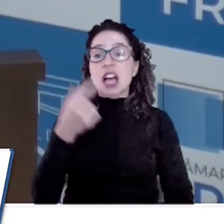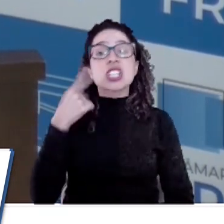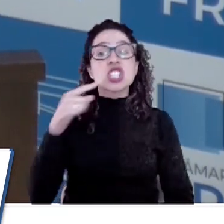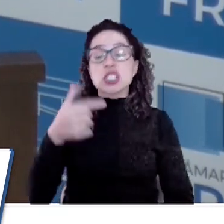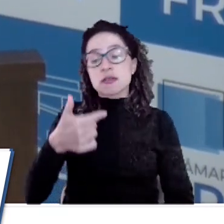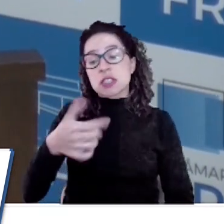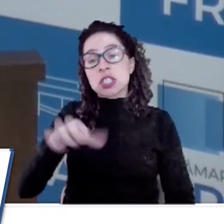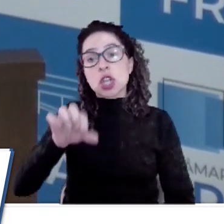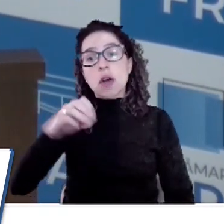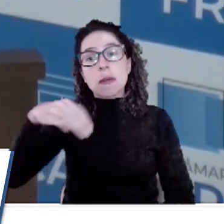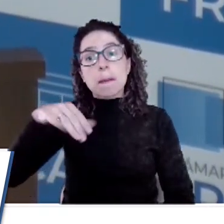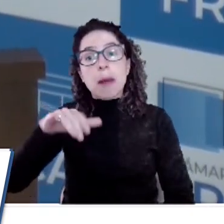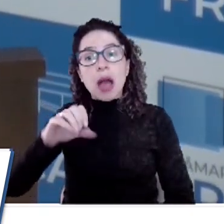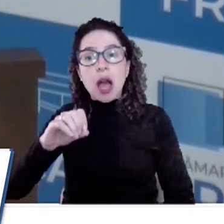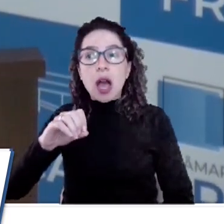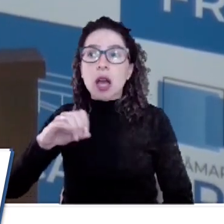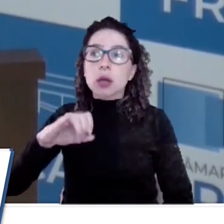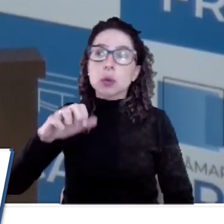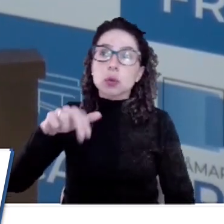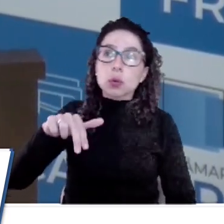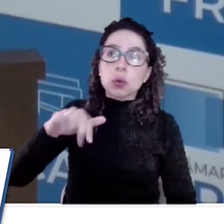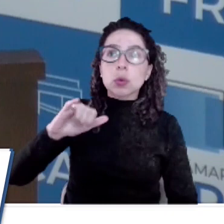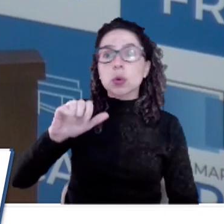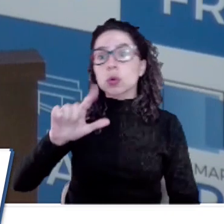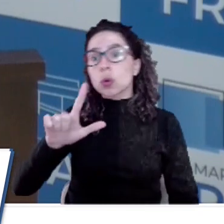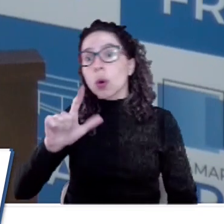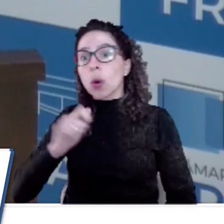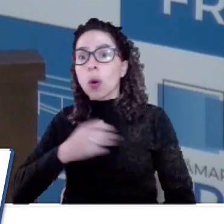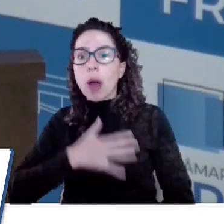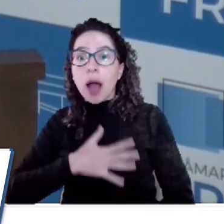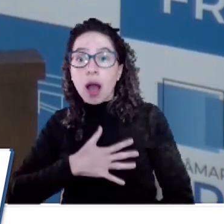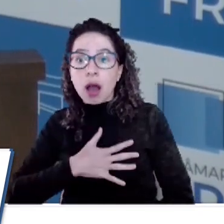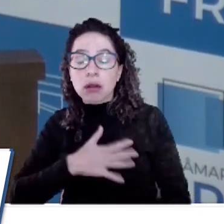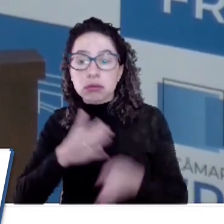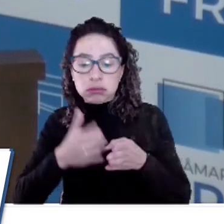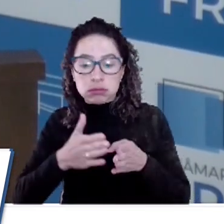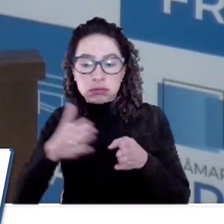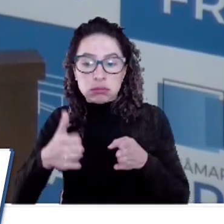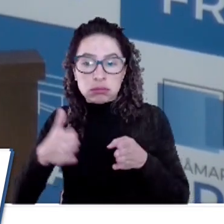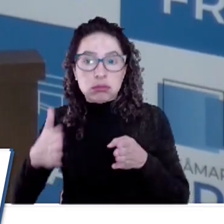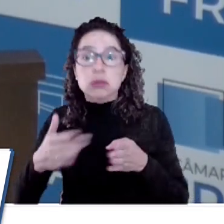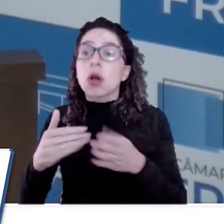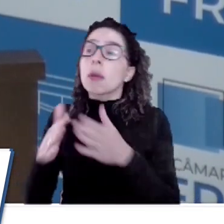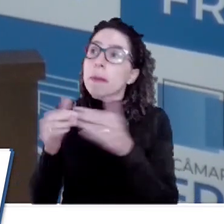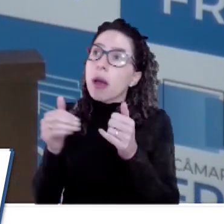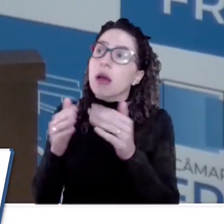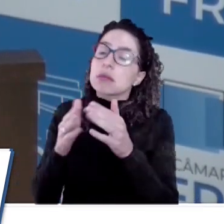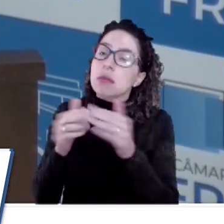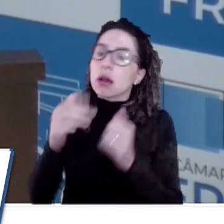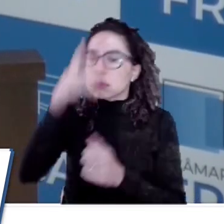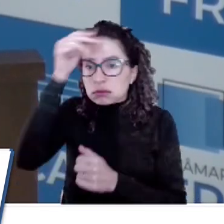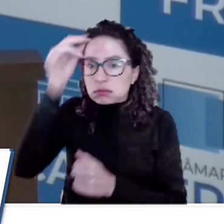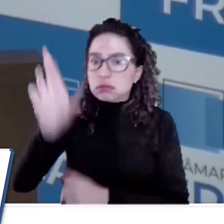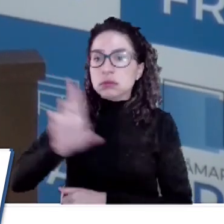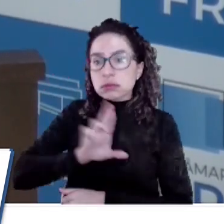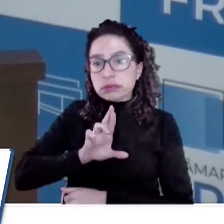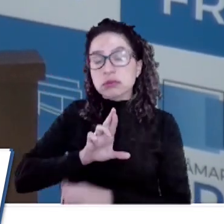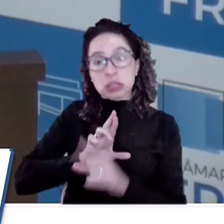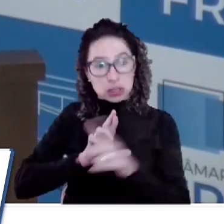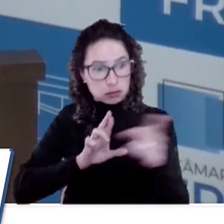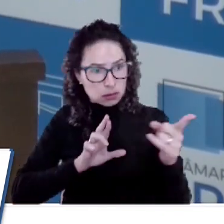Junho Julho Agosto então a gente solicita da prefeitura respostas e também caso algum Vereador